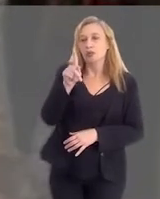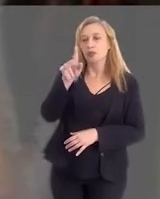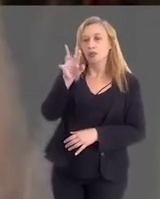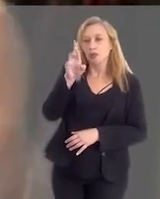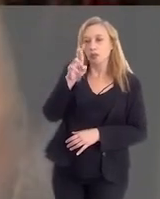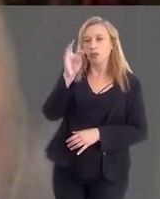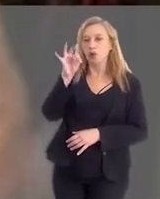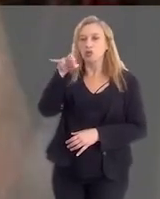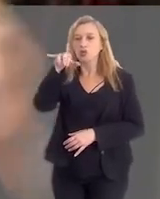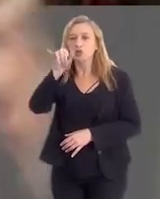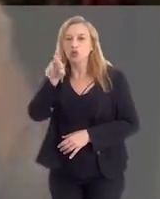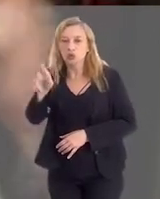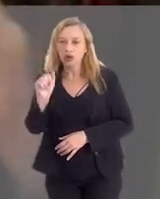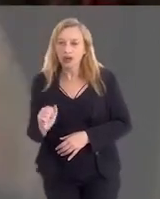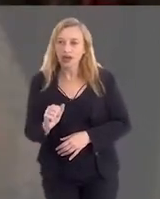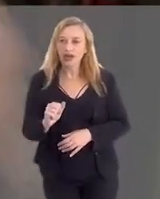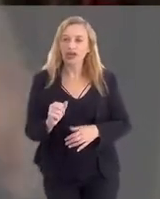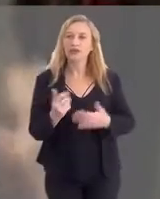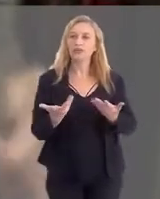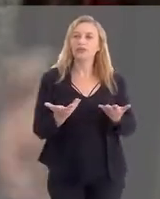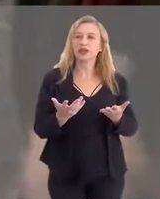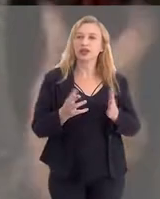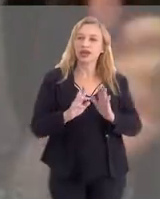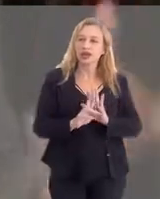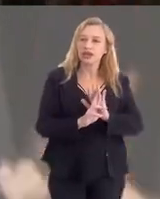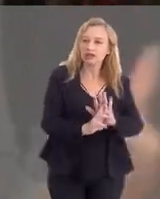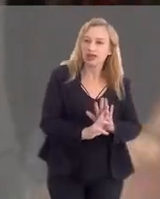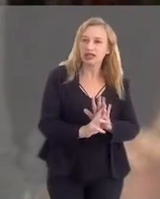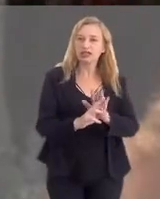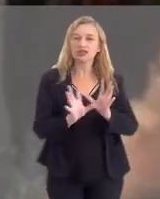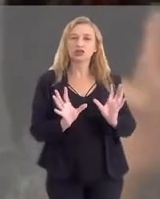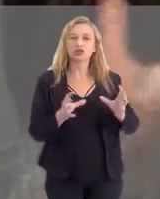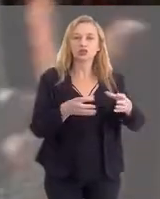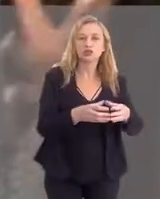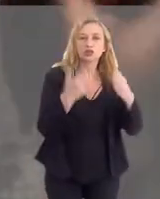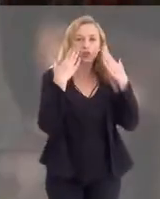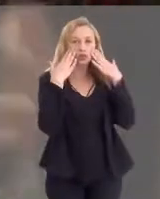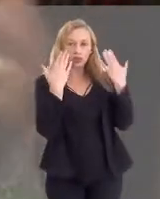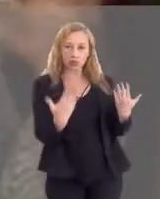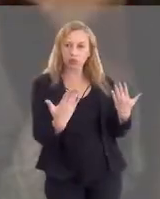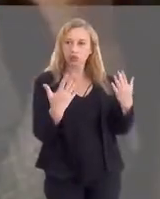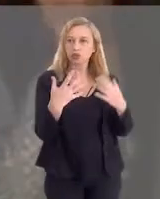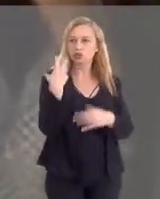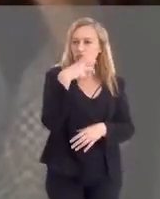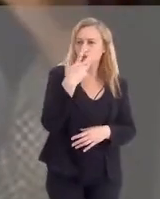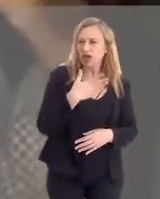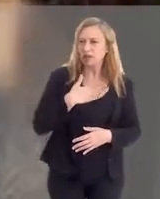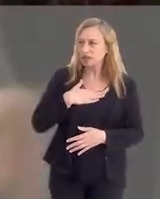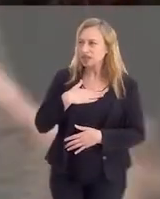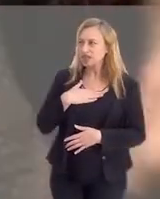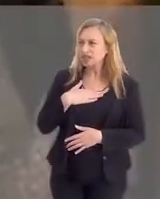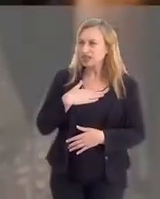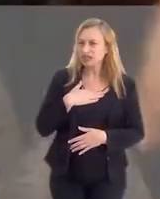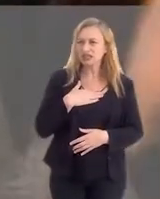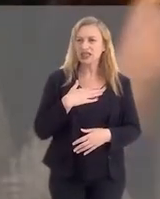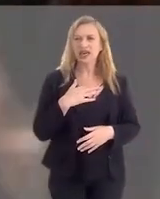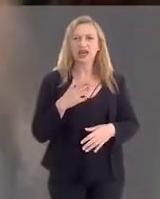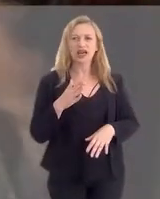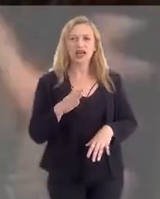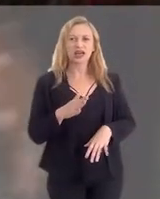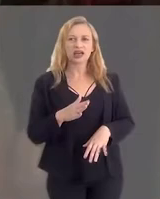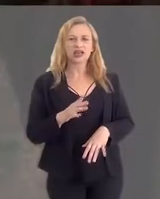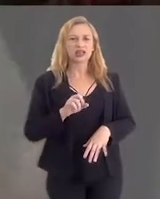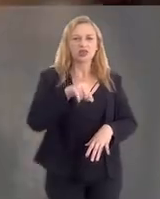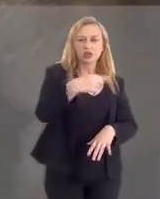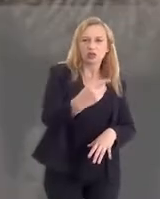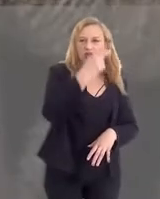tornando produtora, porque eu começo a fazer as pequenas correrias para viabilizar esses encontros, essas apresentações, não só minhas, aliás,